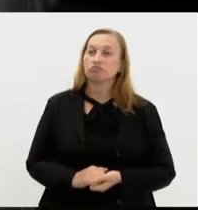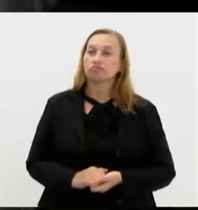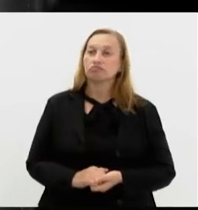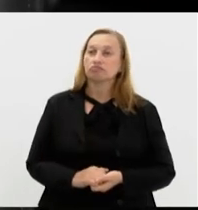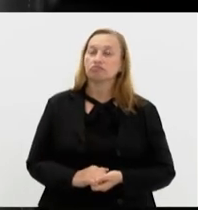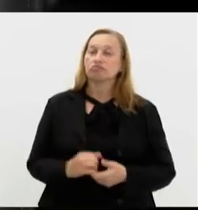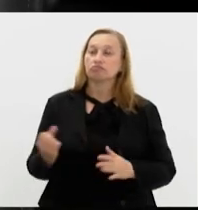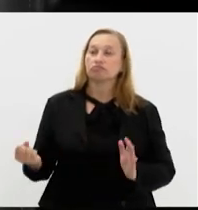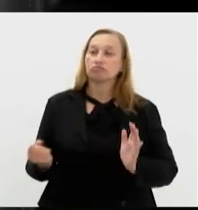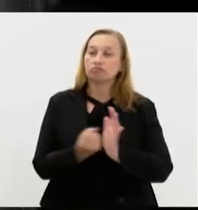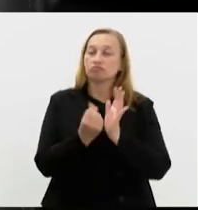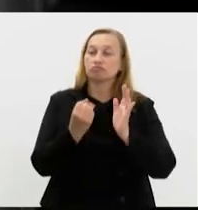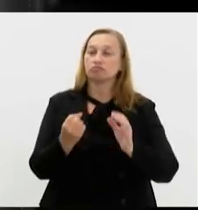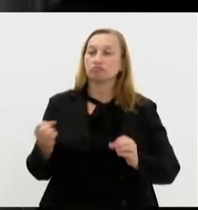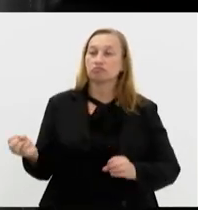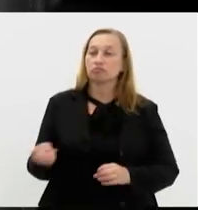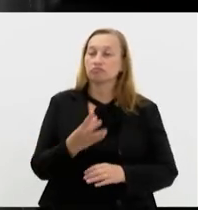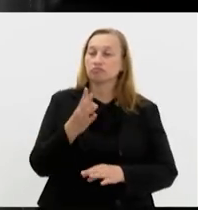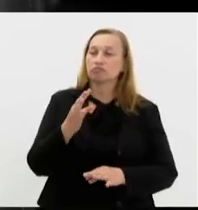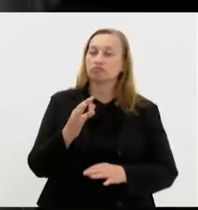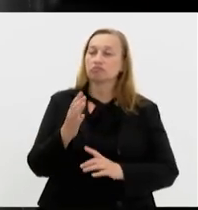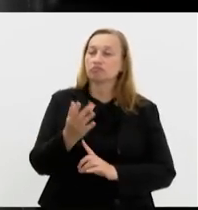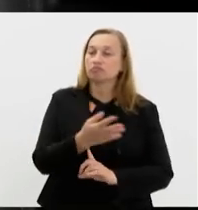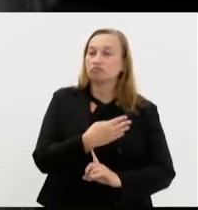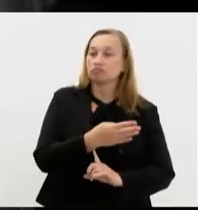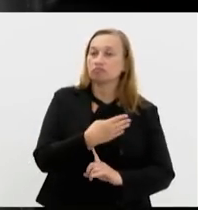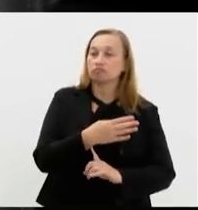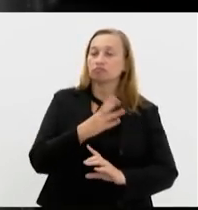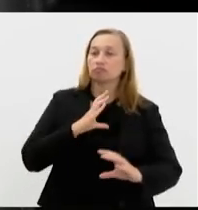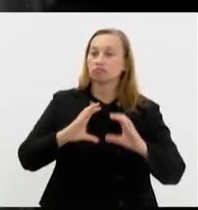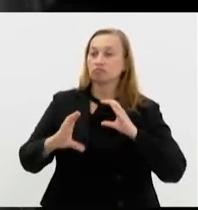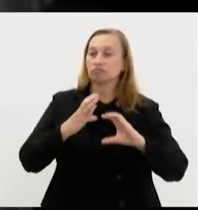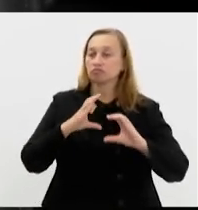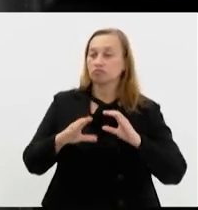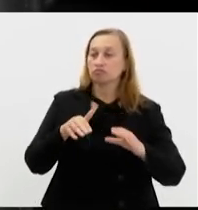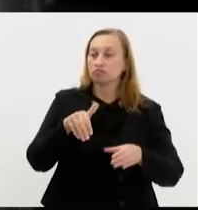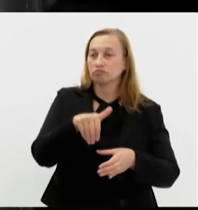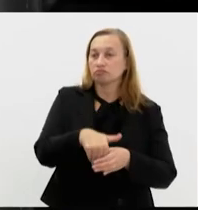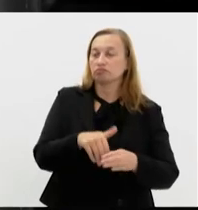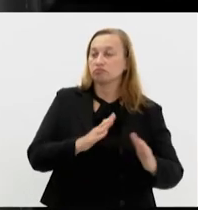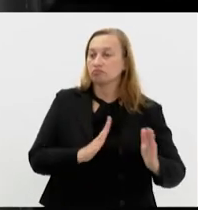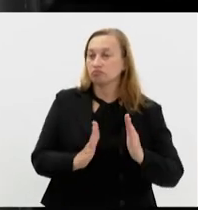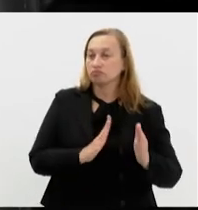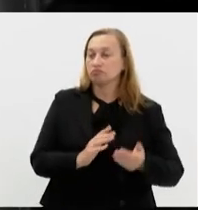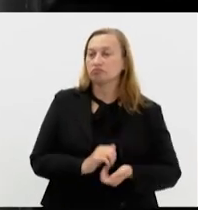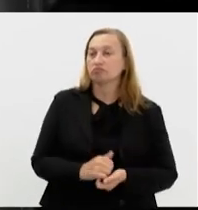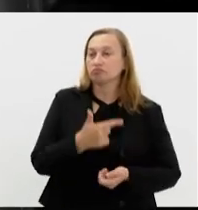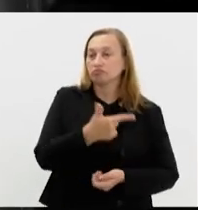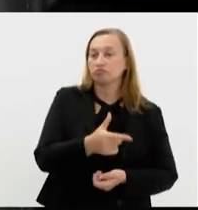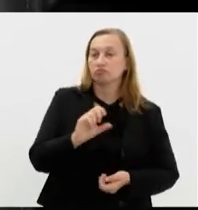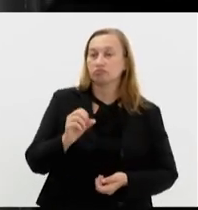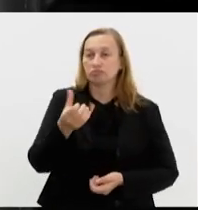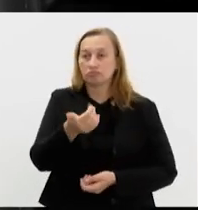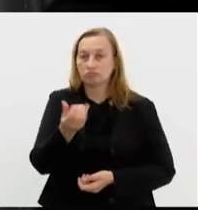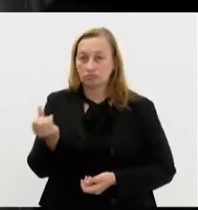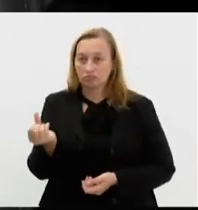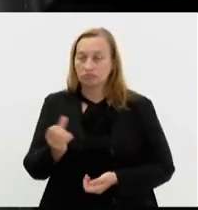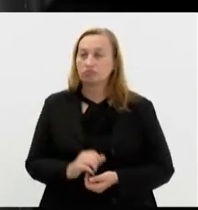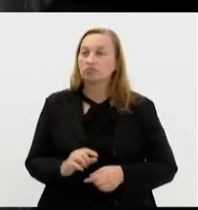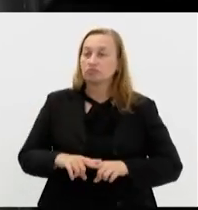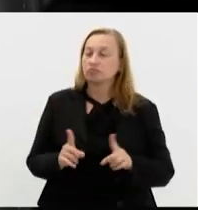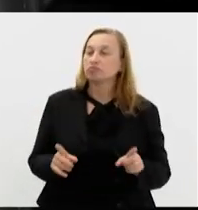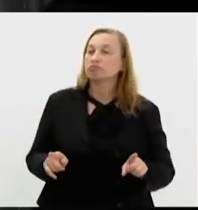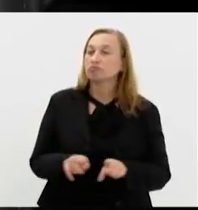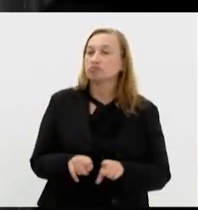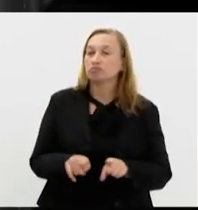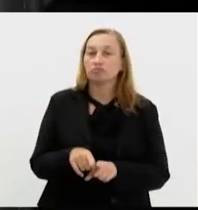impactação das novas tecnologias da comunicação nos processos eleitorais a partir de 2016 Mas nós